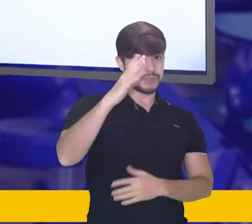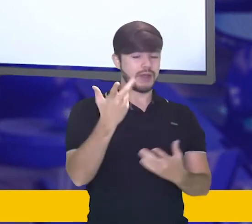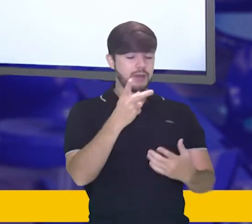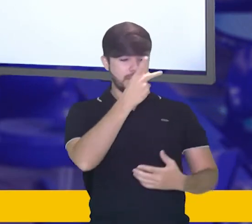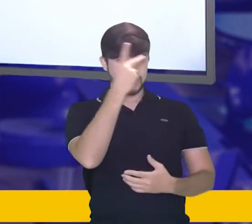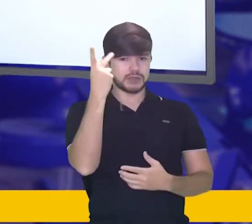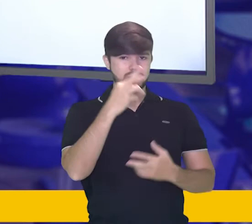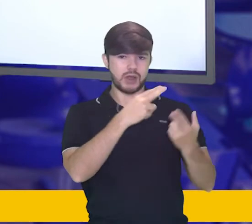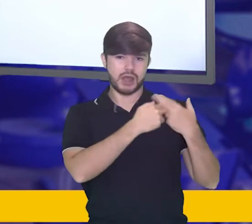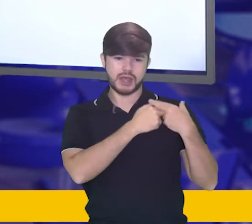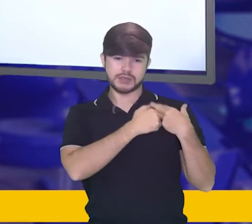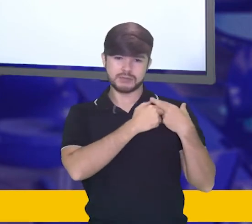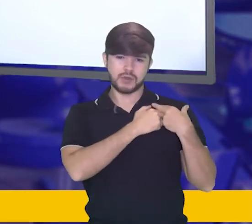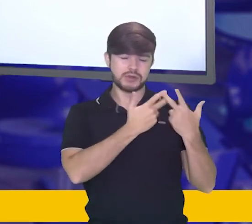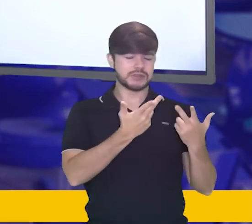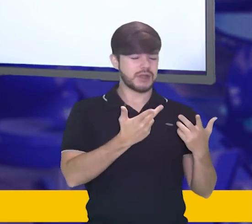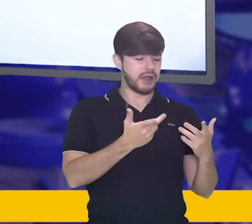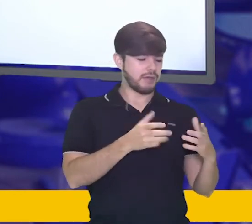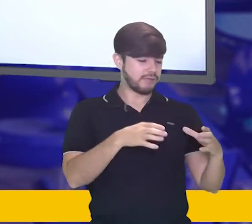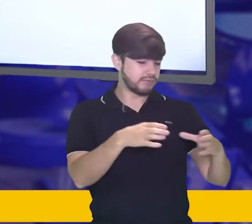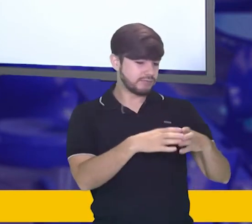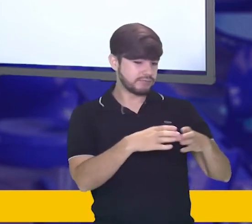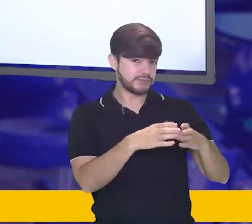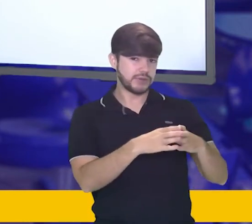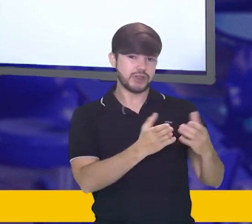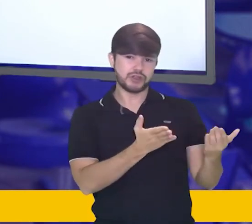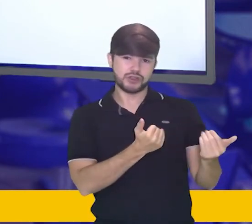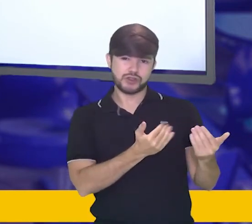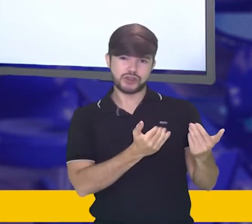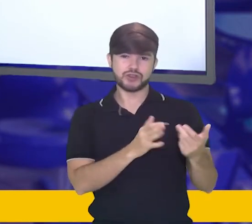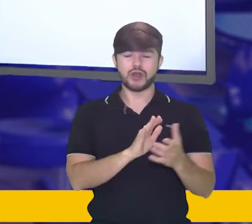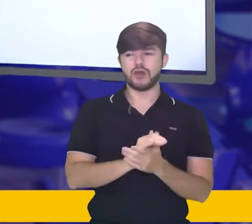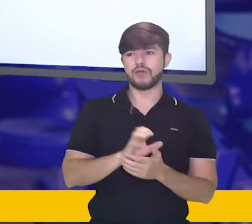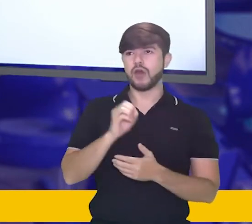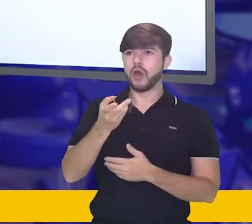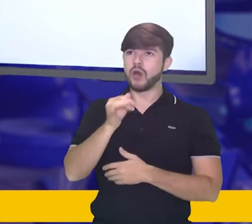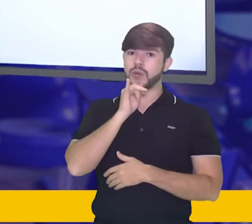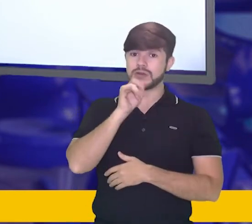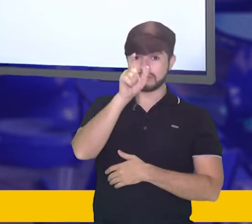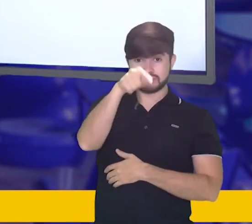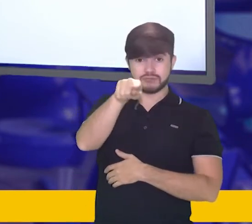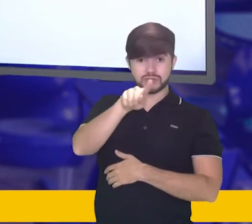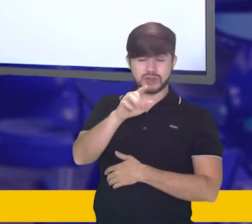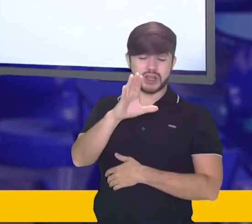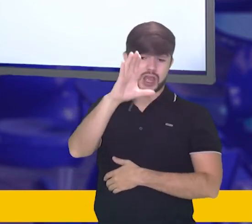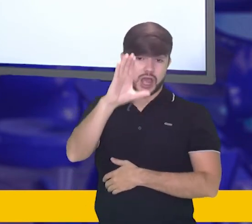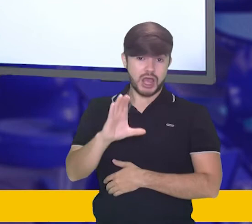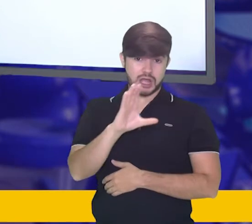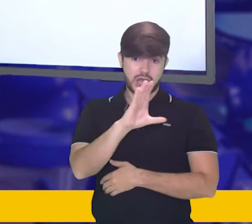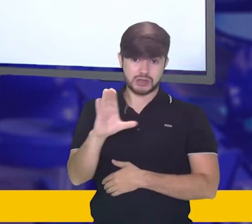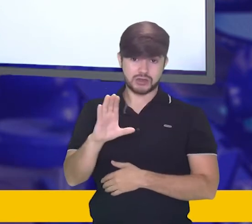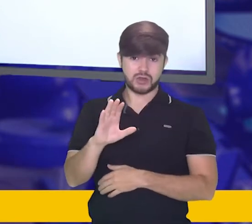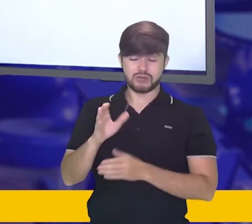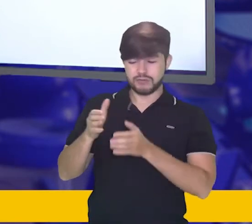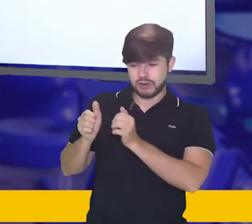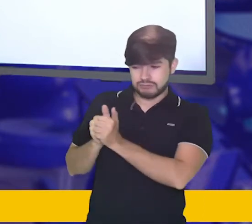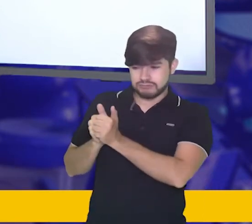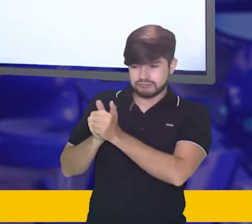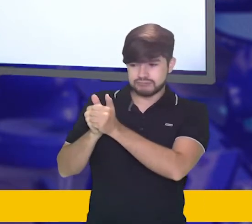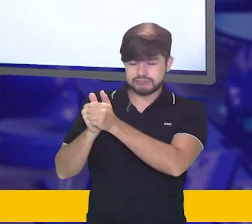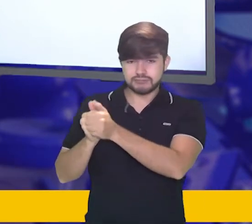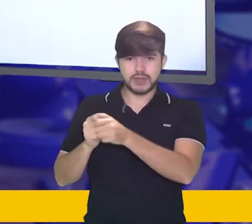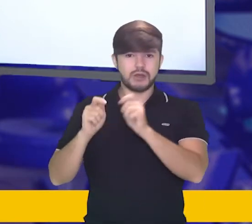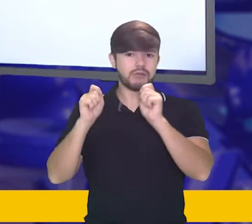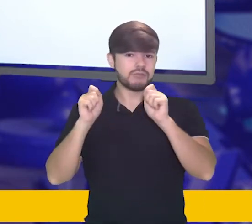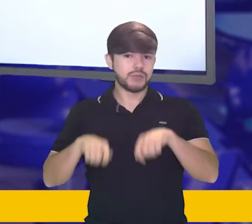grupo de jovens, né? Vocês que provavelmente, quem é católico, segue a religião católica